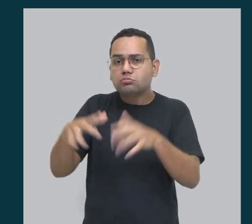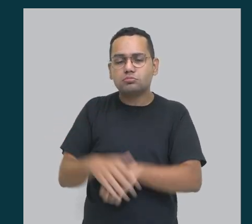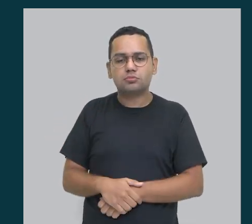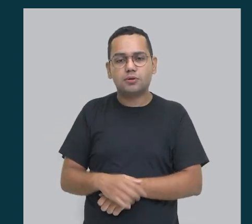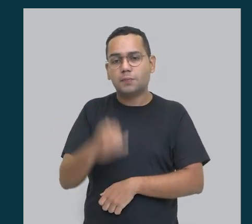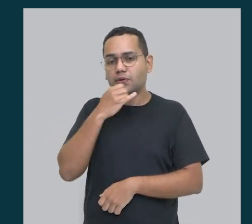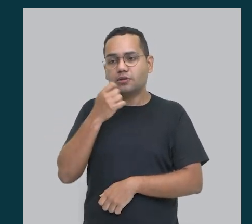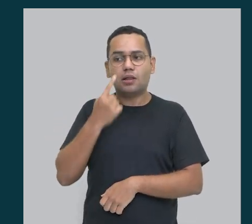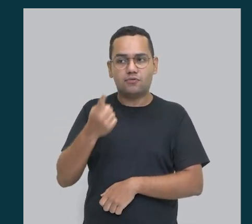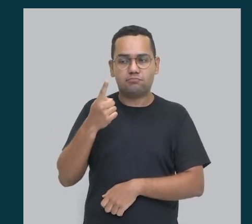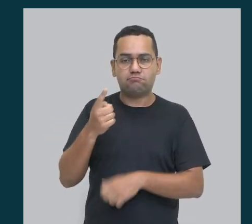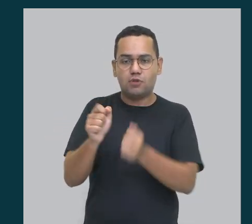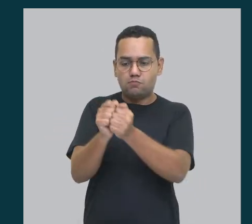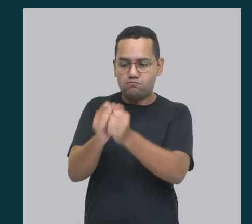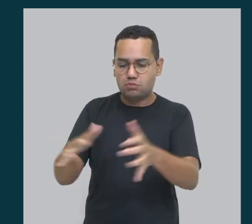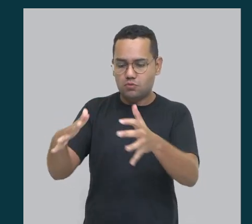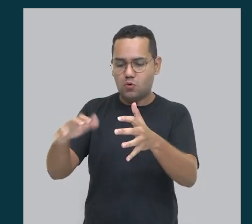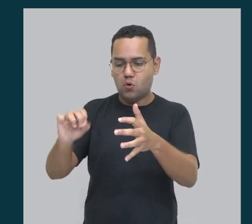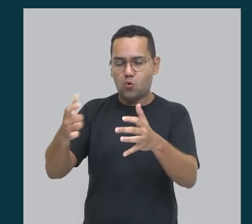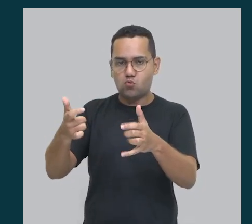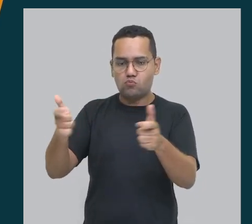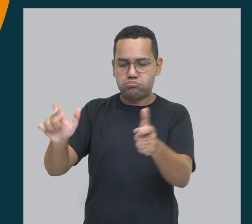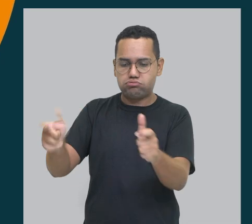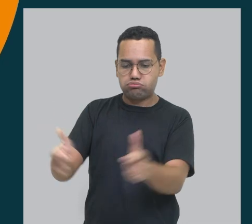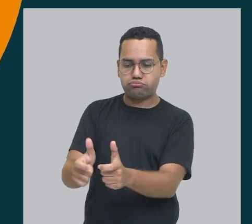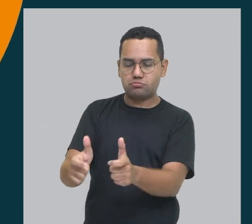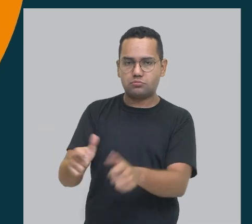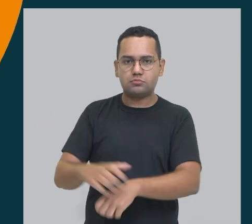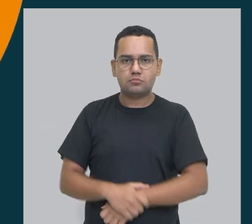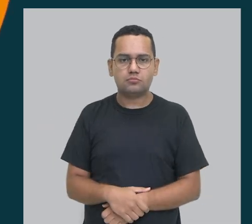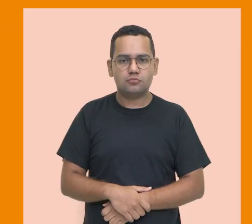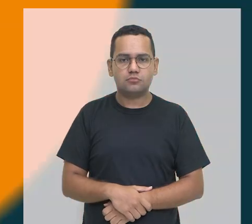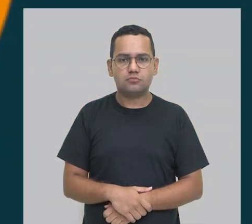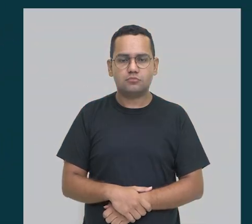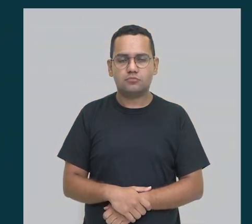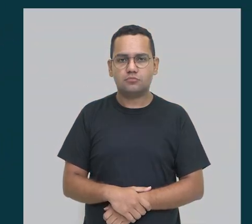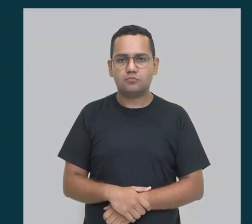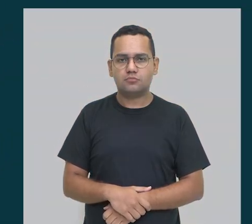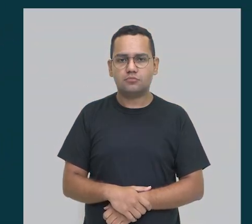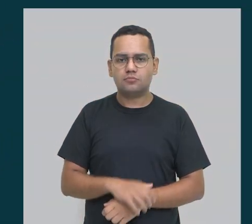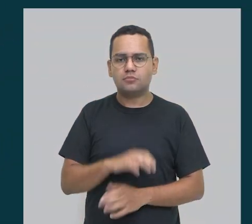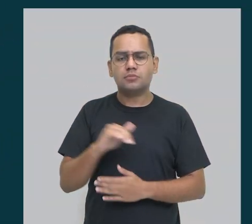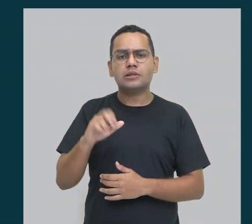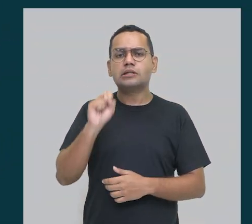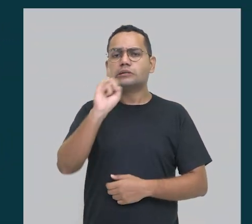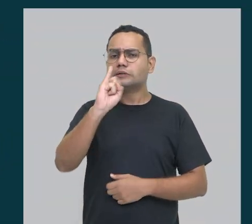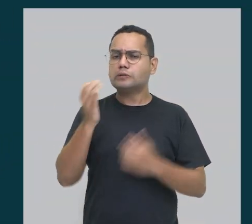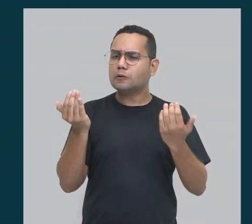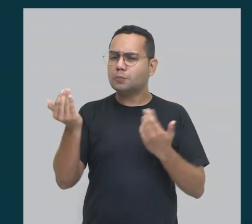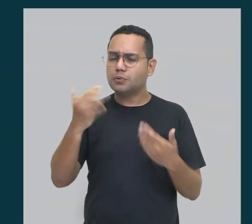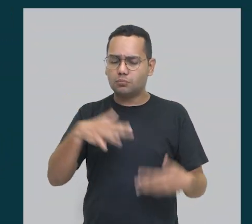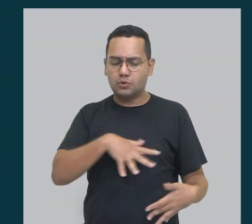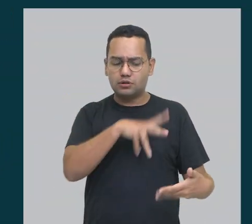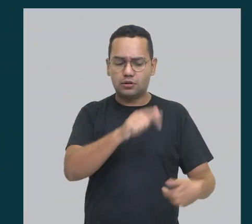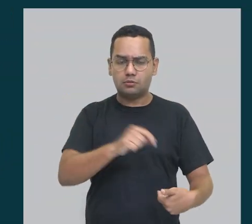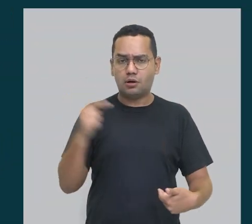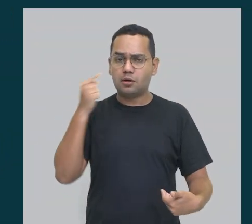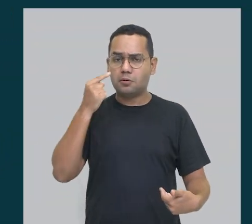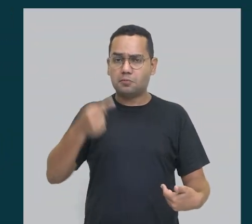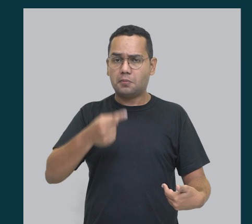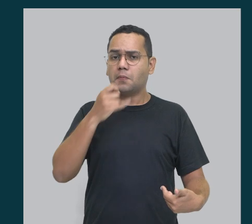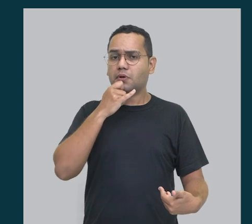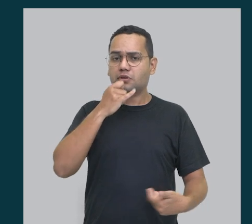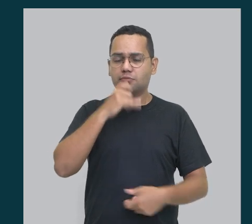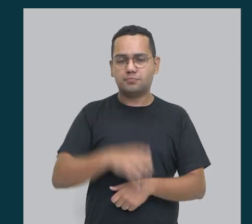constante entre explodir e afundar sobre ela mesma. Imagina fazendo um paralelo com a Terra, é